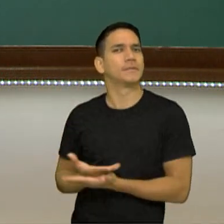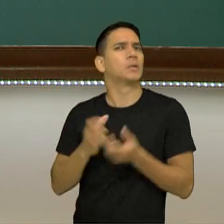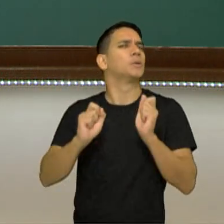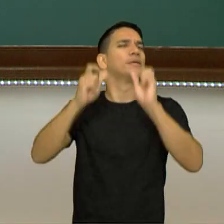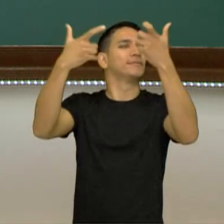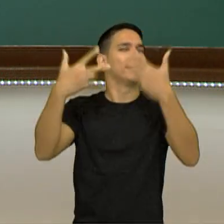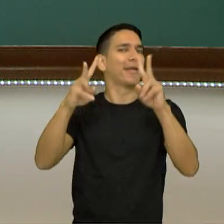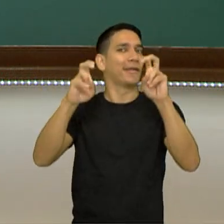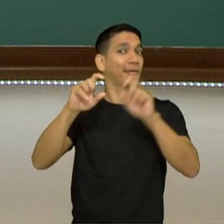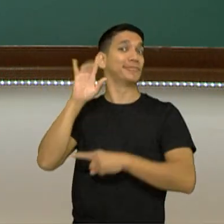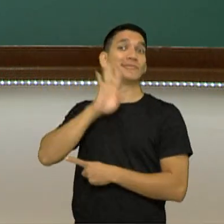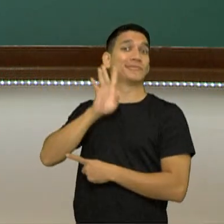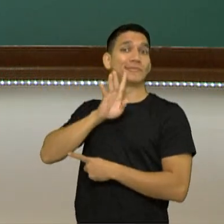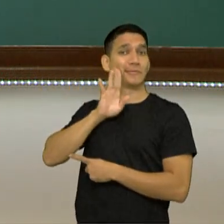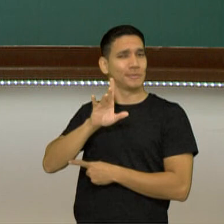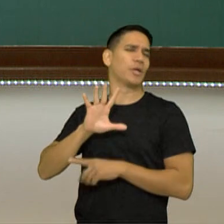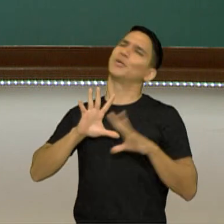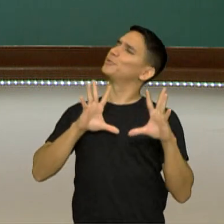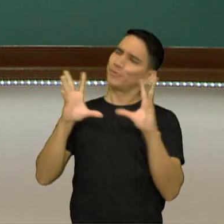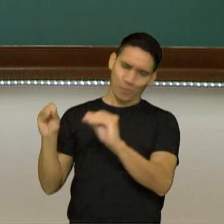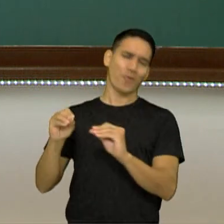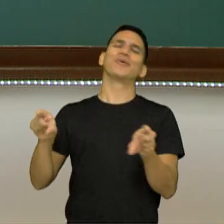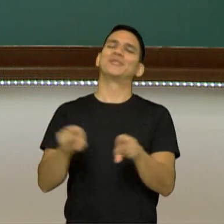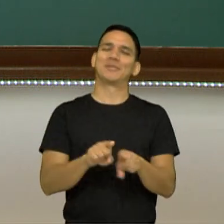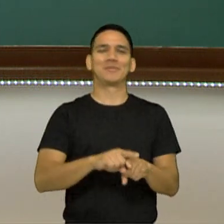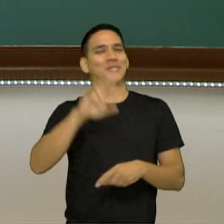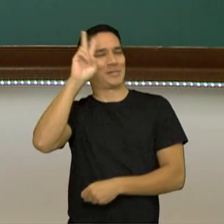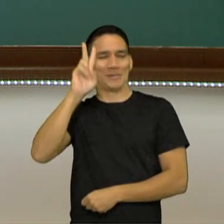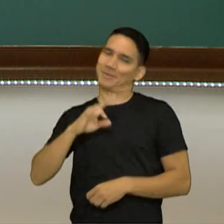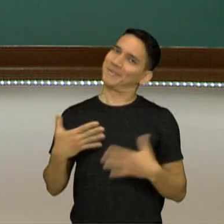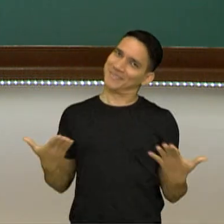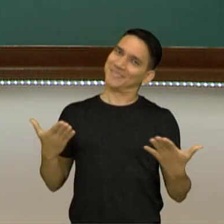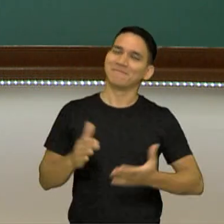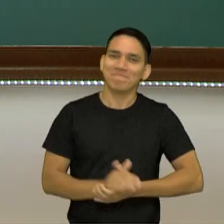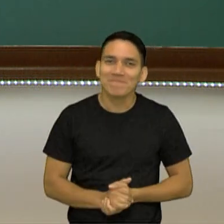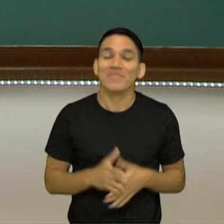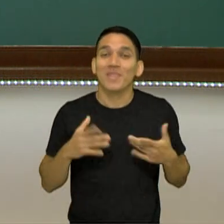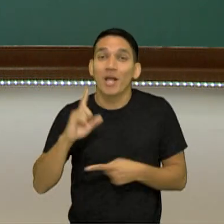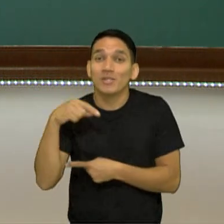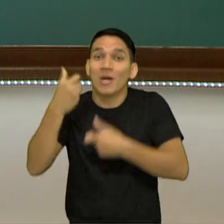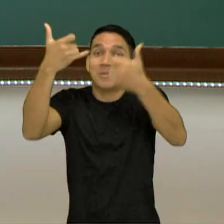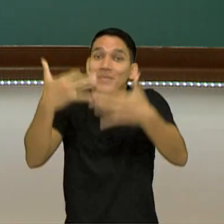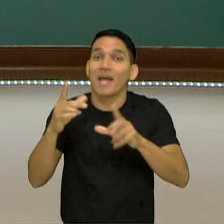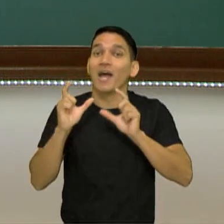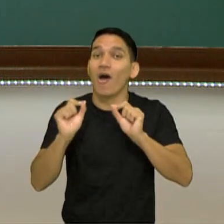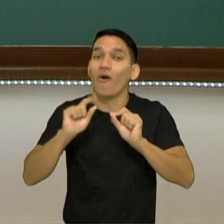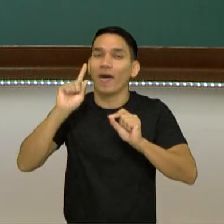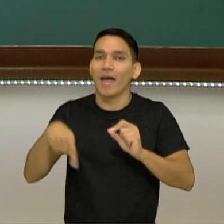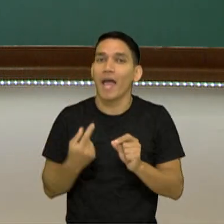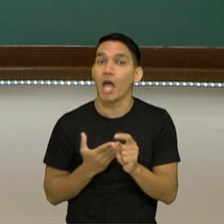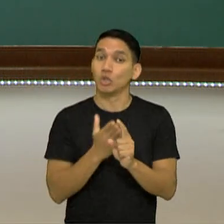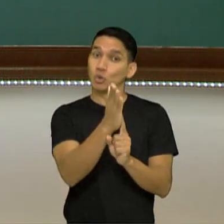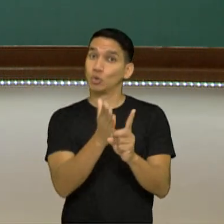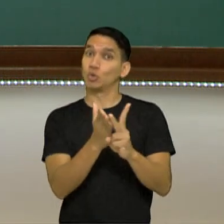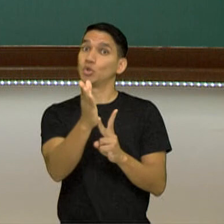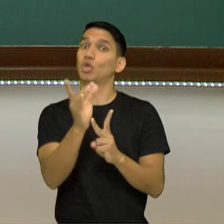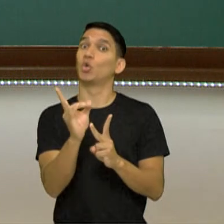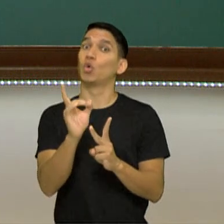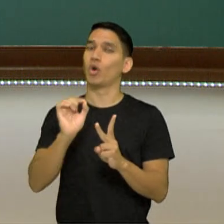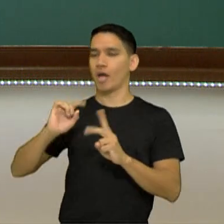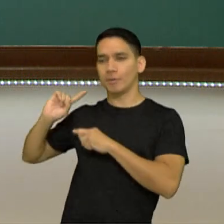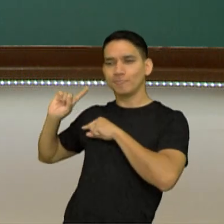muito bacana, um tema muito legal como todos os temas de história, né, pessoal? A gente vai falar sobre duas dinastias